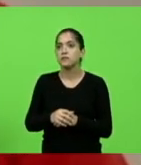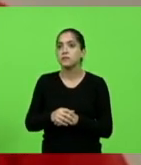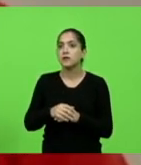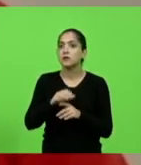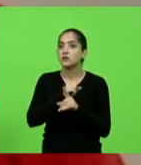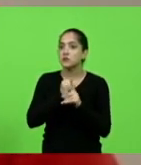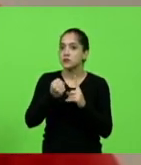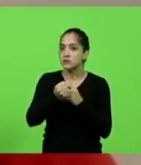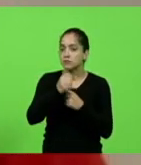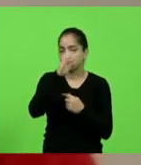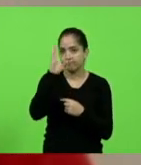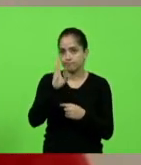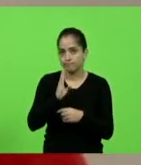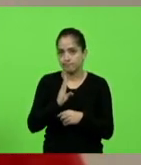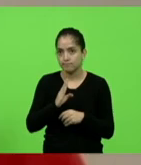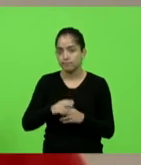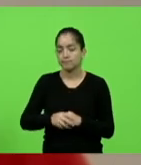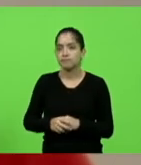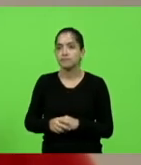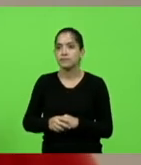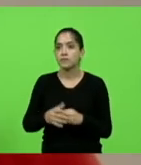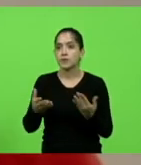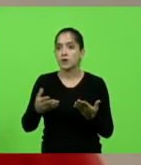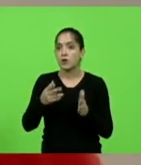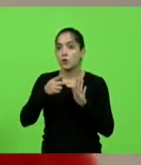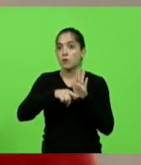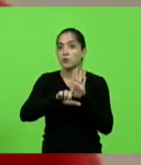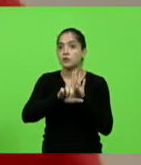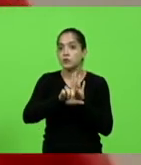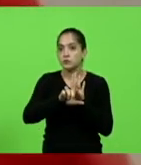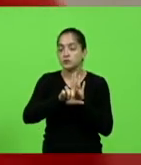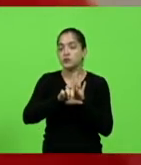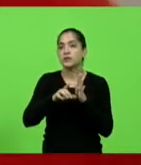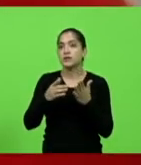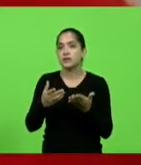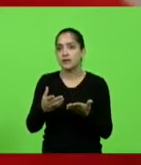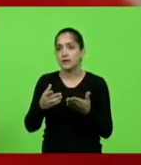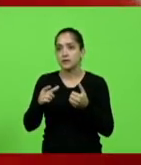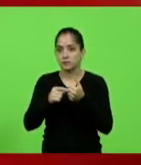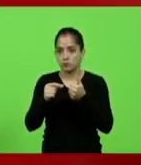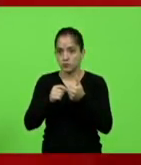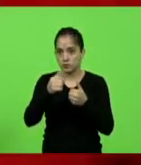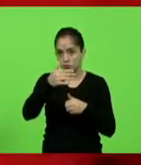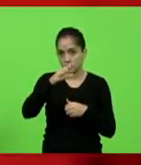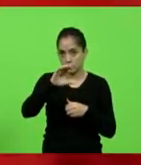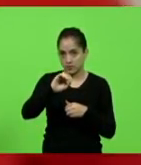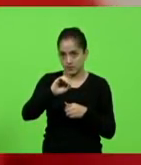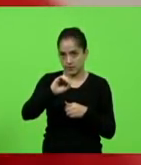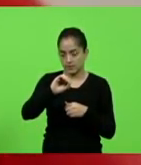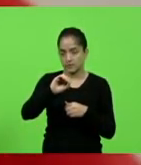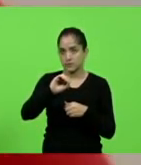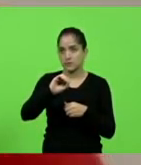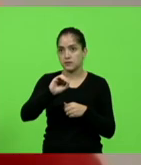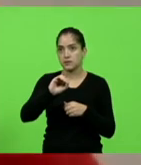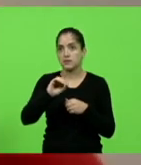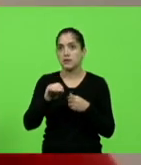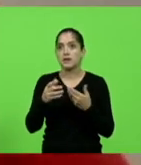brasileira. Um projeto de lei que, no seu artigo 10, quer colocar